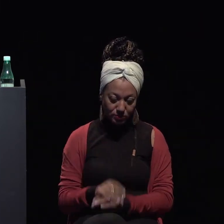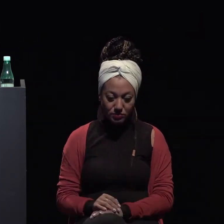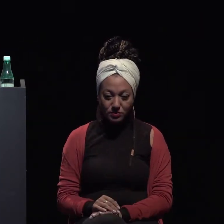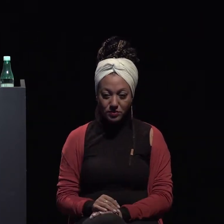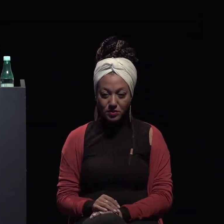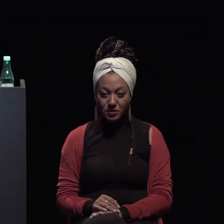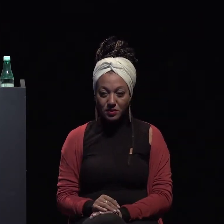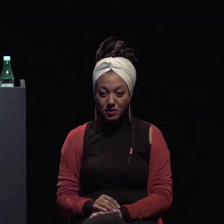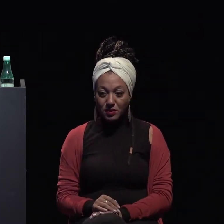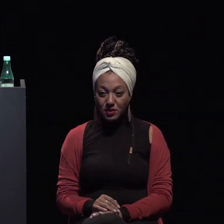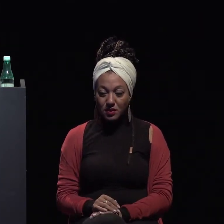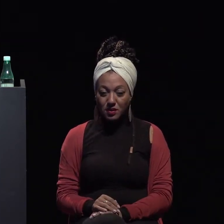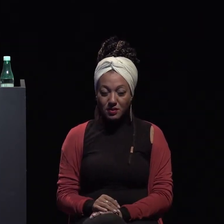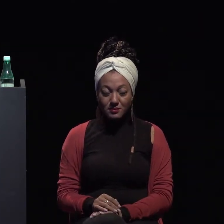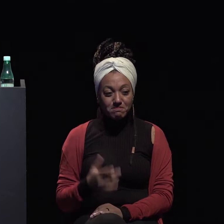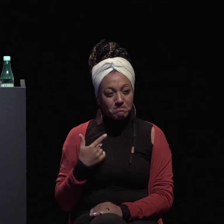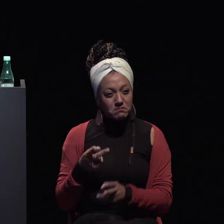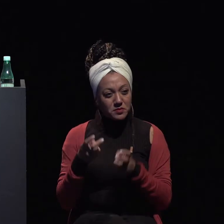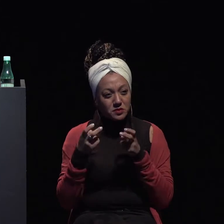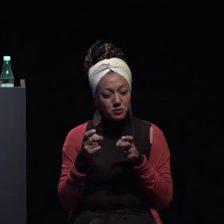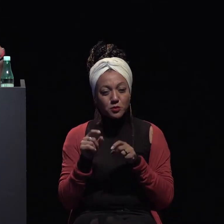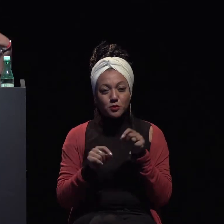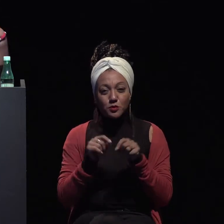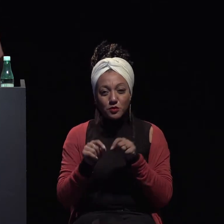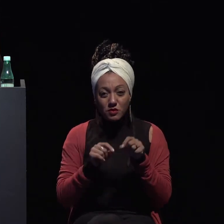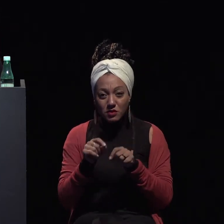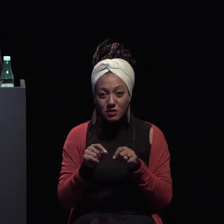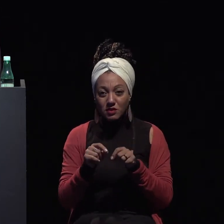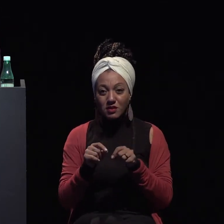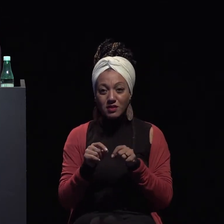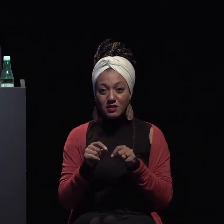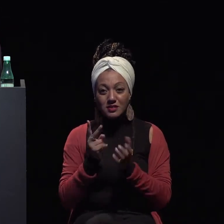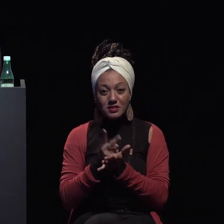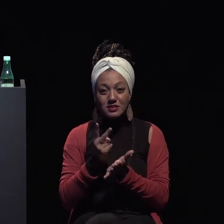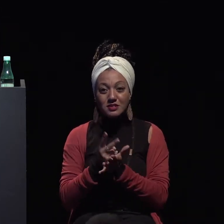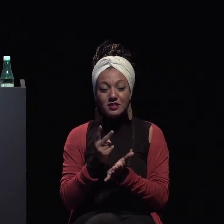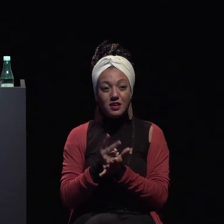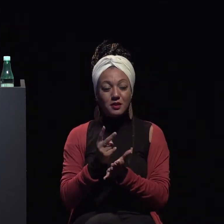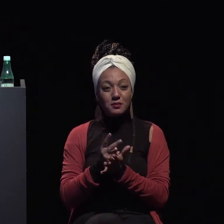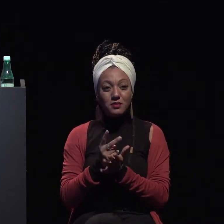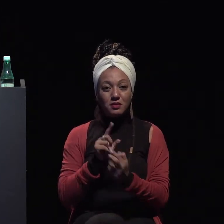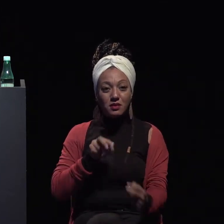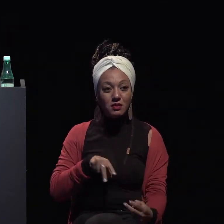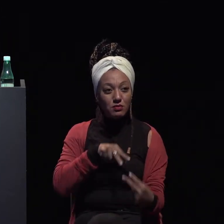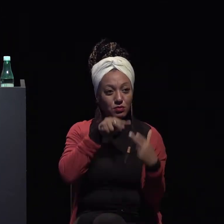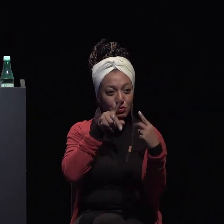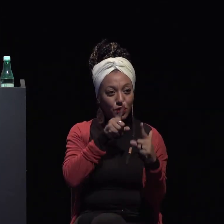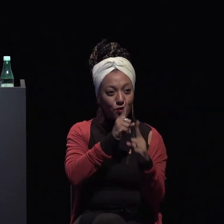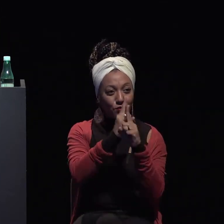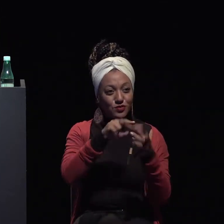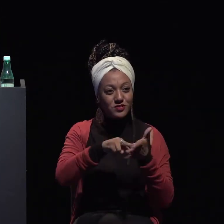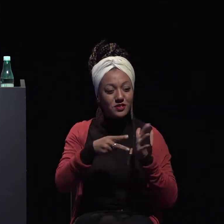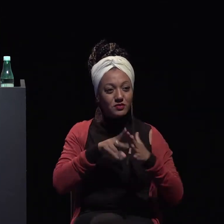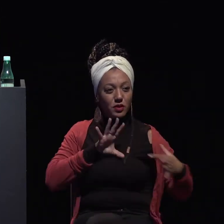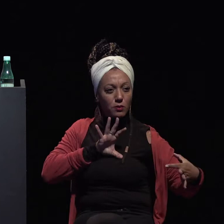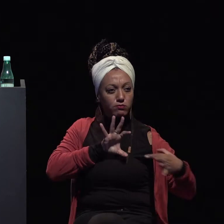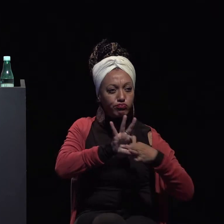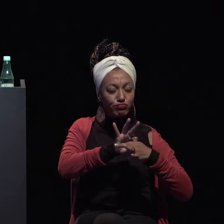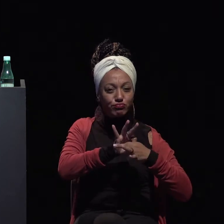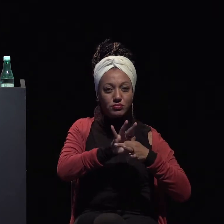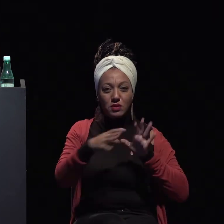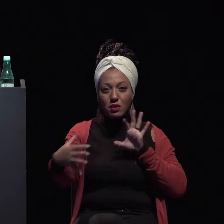a gente evidenciou que a gente reconstrói pontes a cada vez que a gente se encontra. E aí